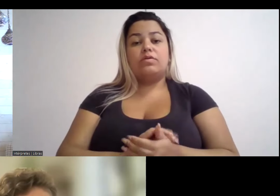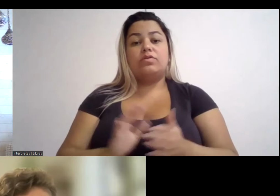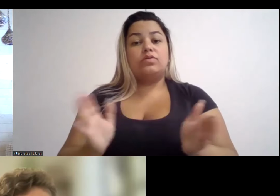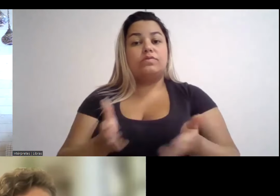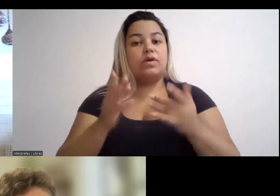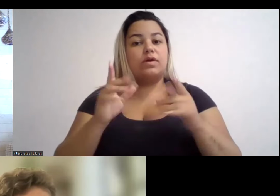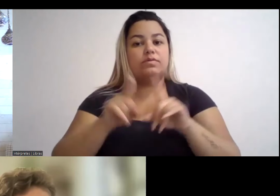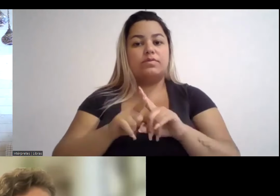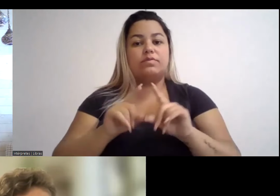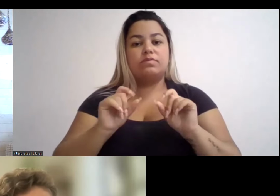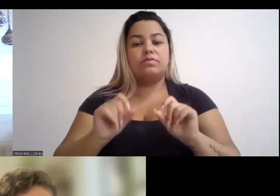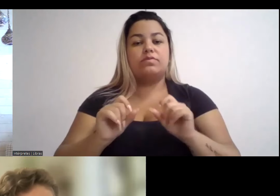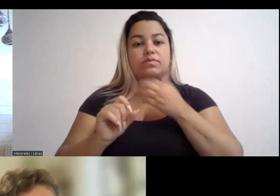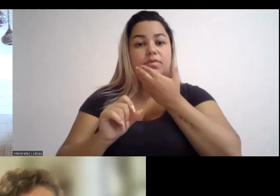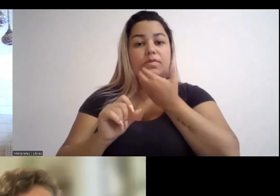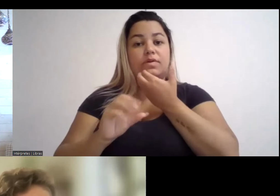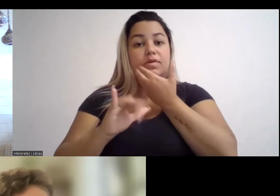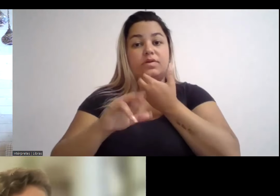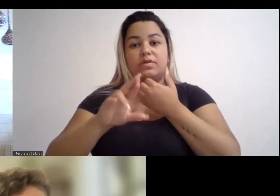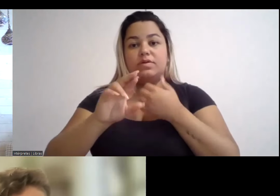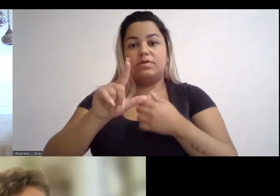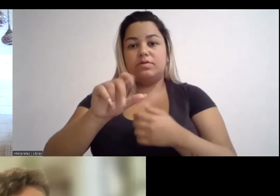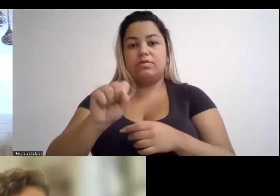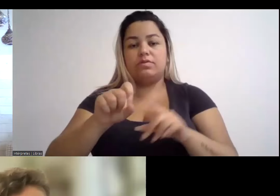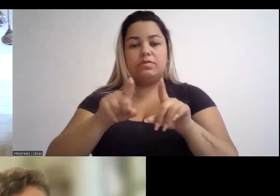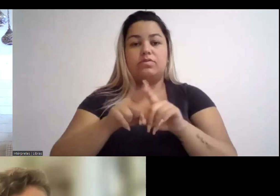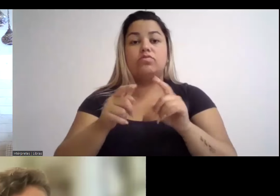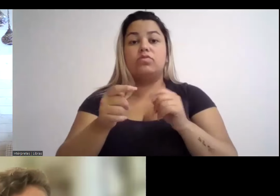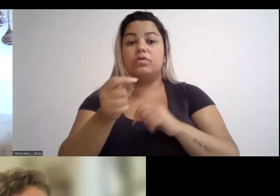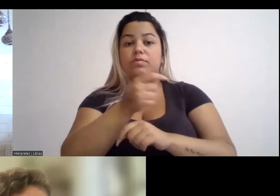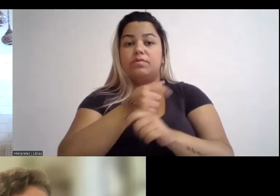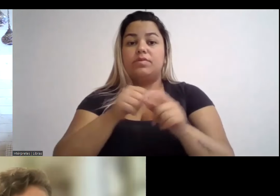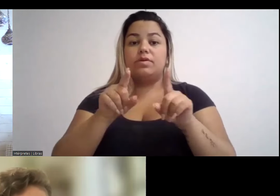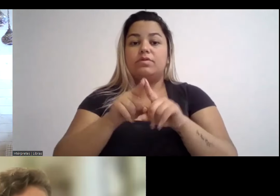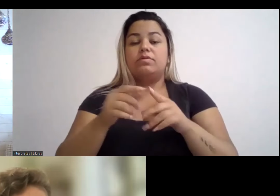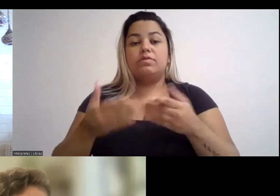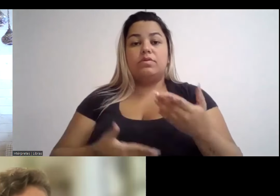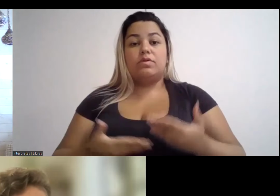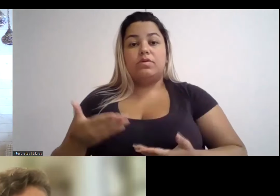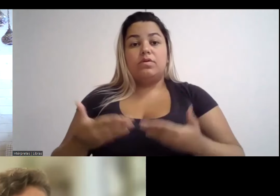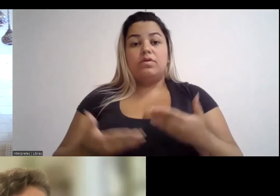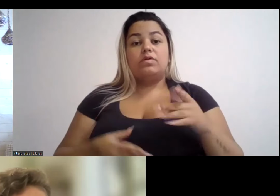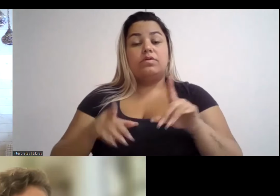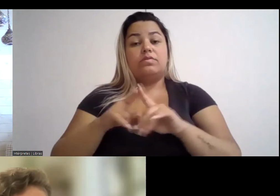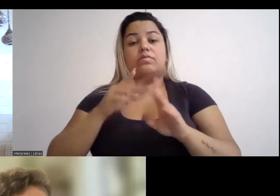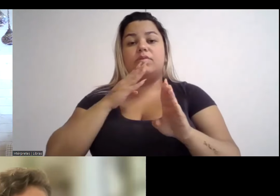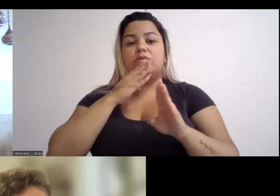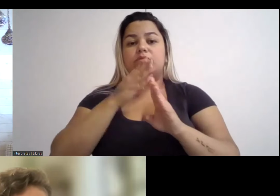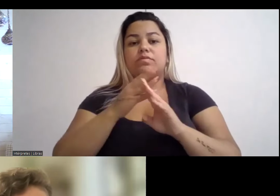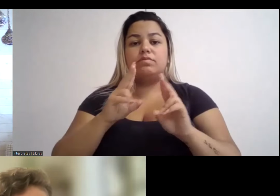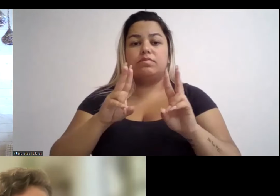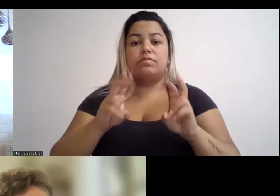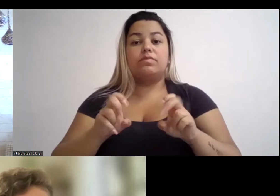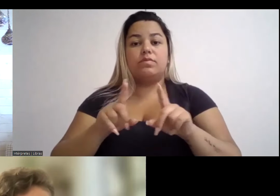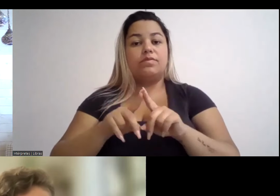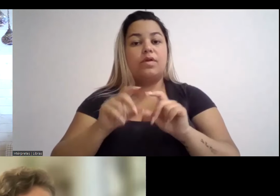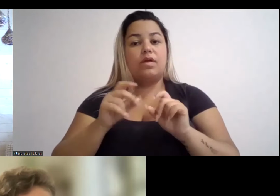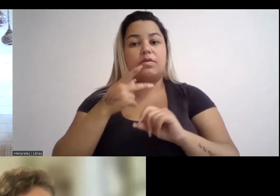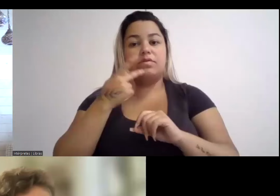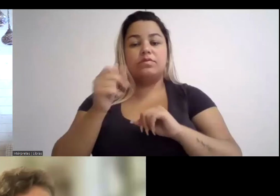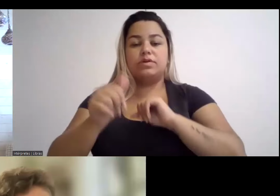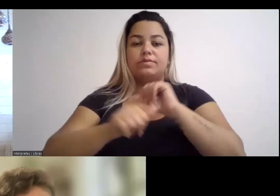ciclos virtuosos nas dinâmicas econômicas de bens e serviços criativos, com foco, sobretudo, e eu quero aqui enfatizar, na